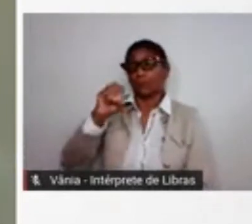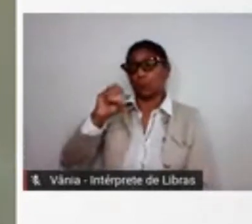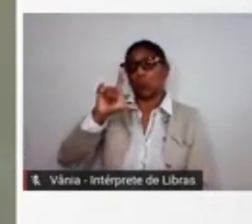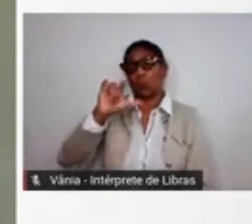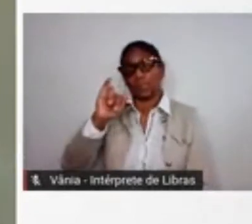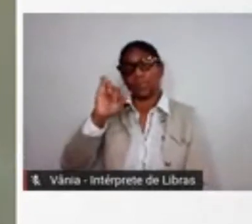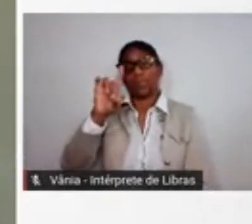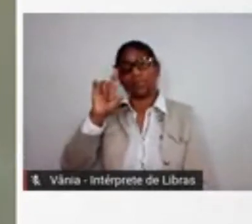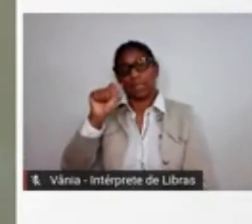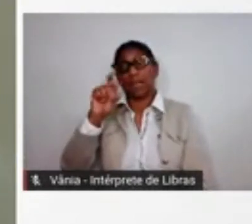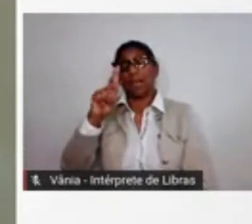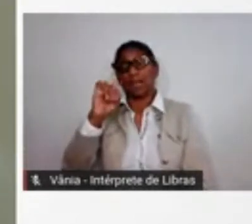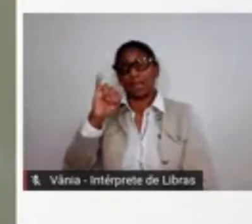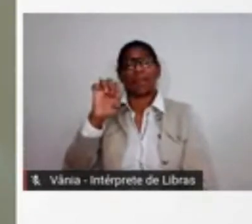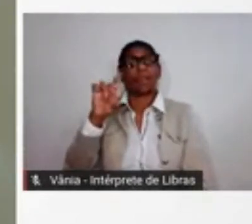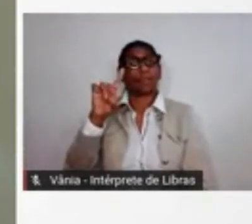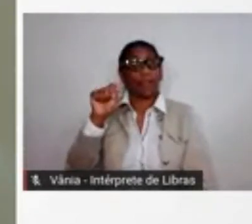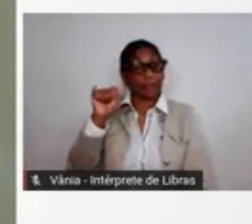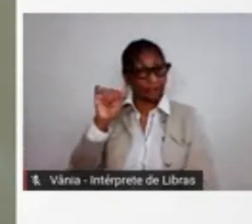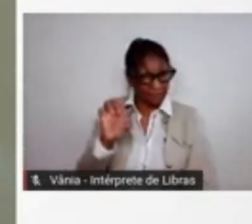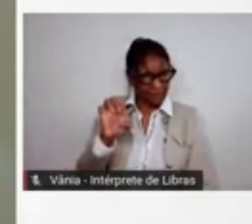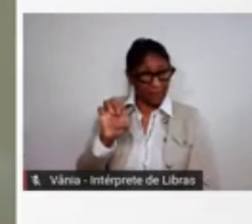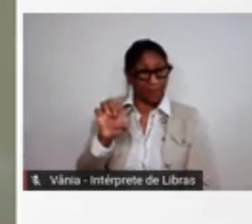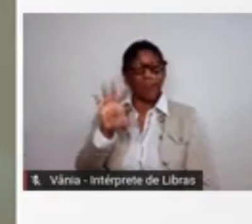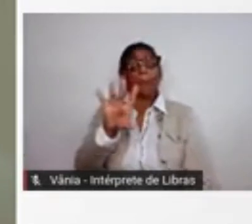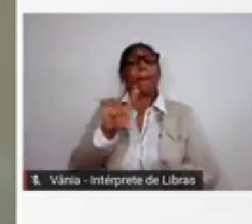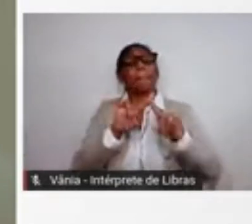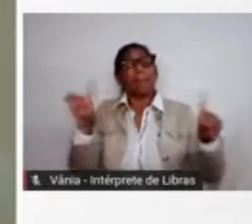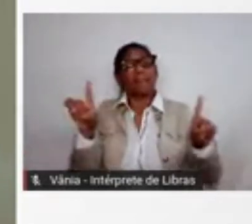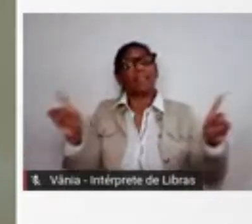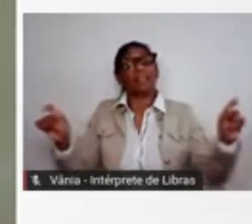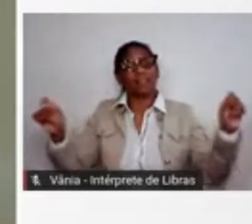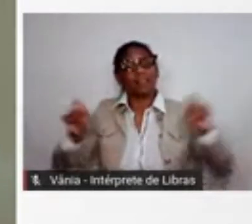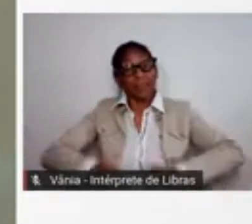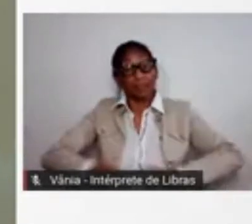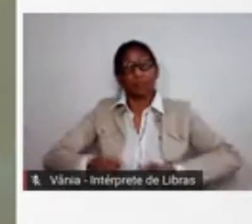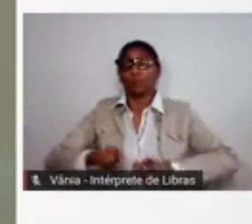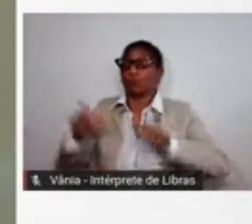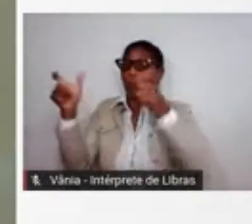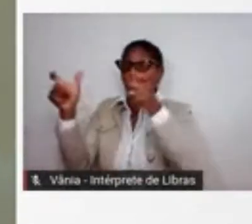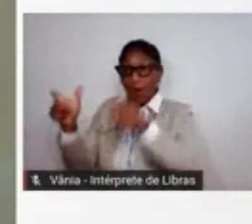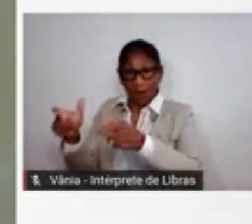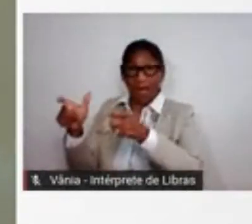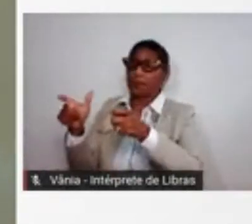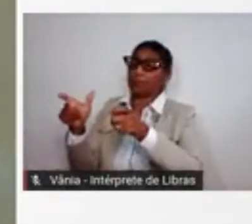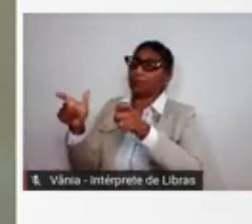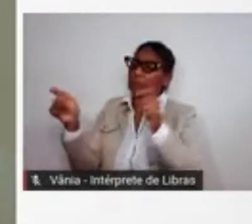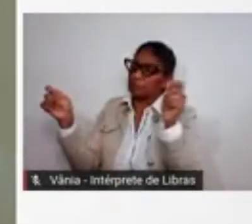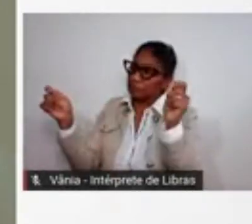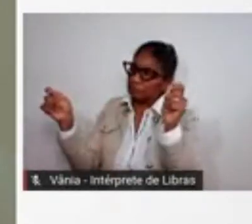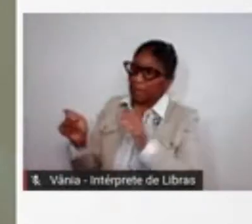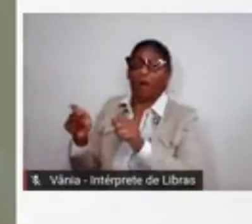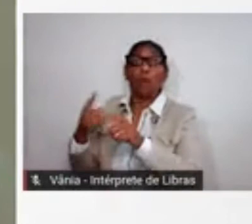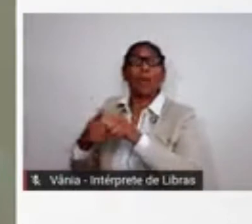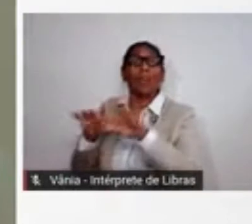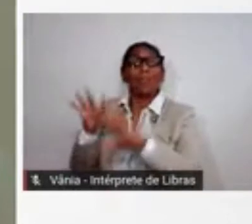esforço conjunto, mas dando a possibilidade de que regiões, de acordo com as características da economia regional, possam ajustar